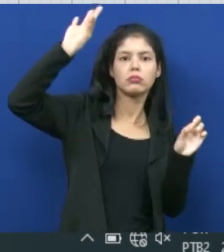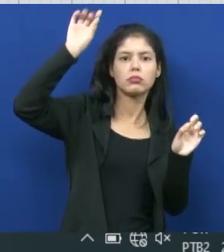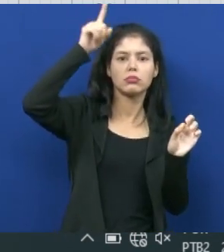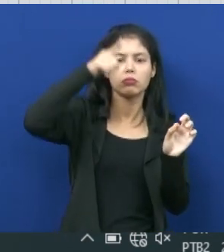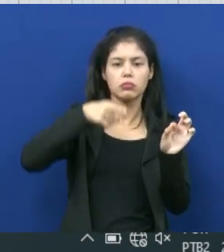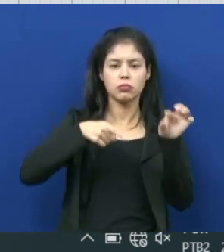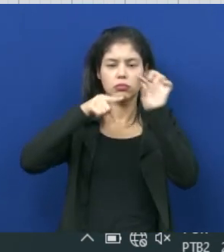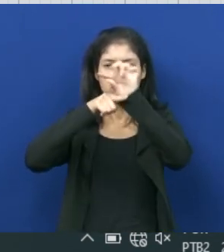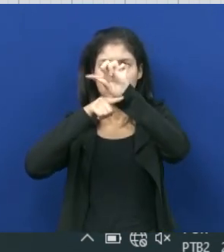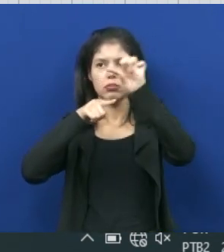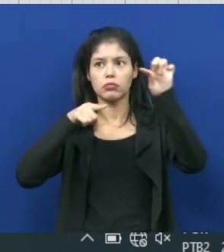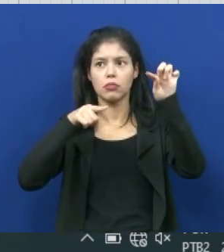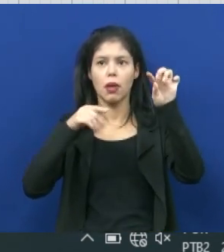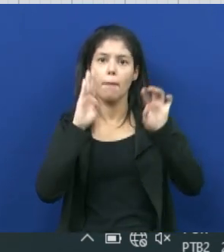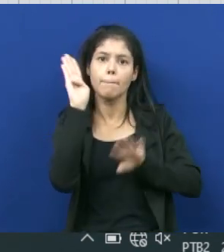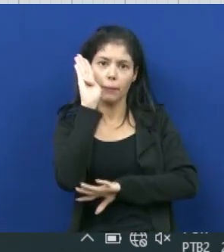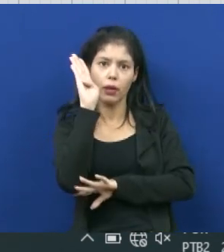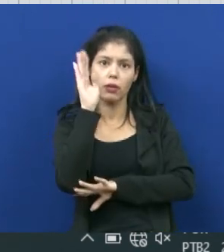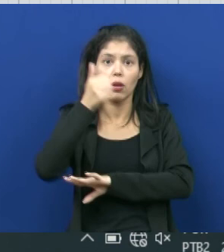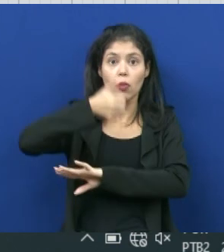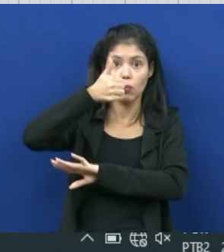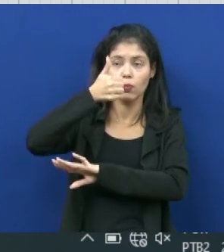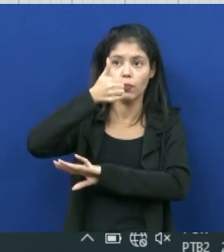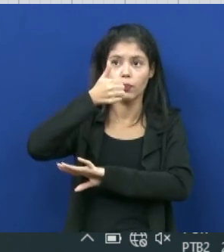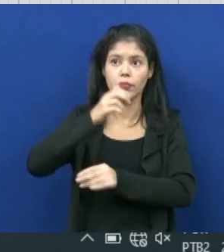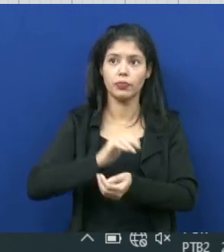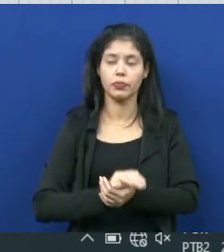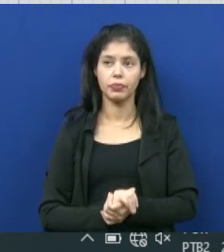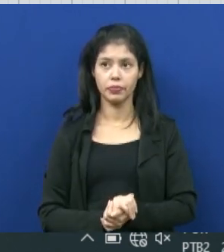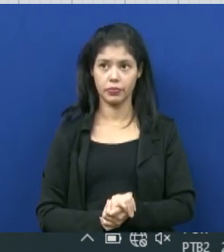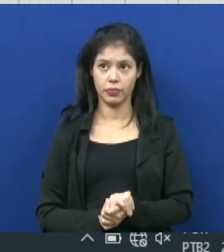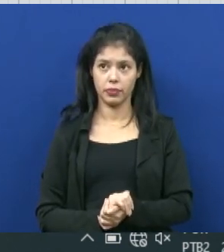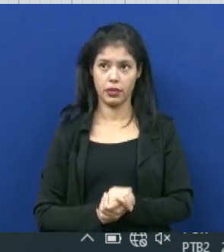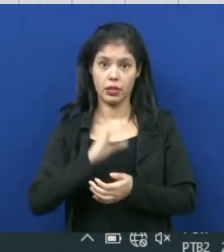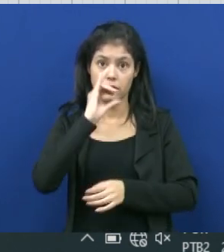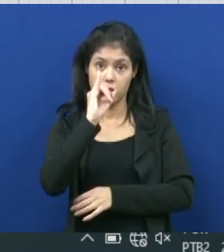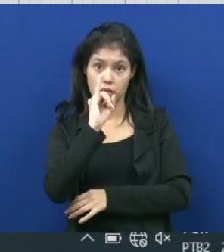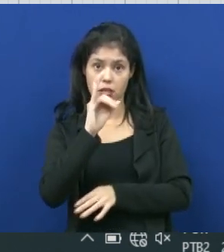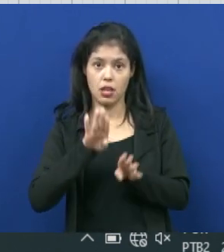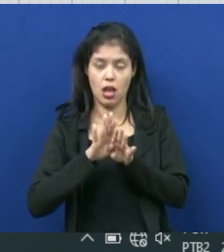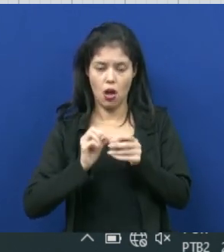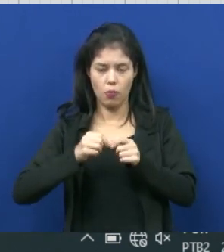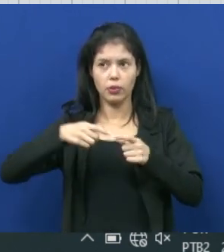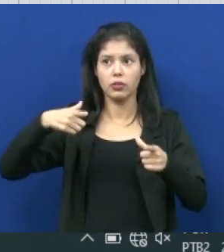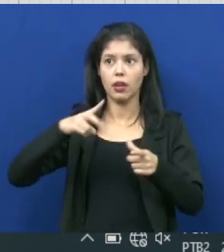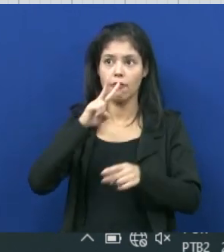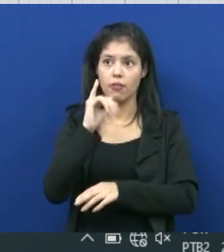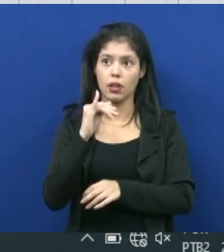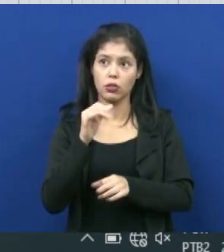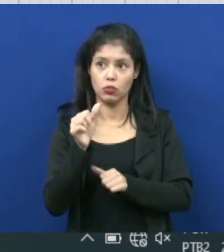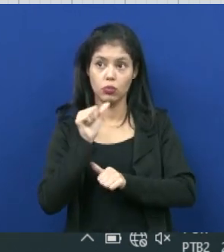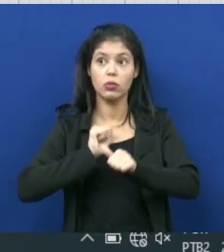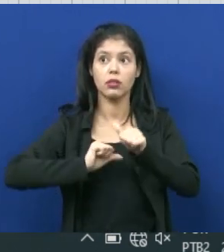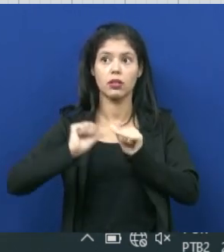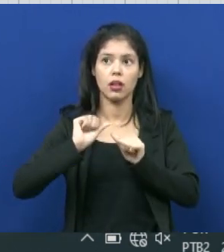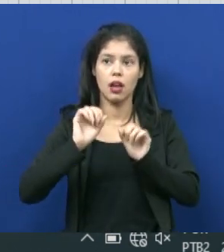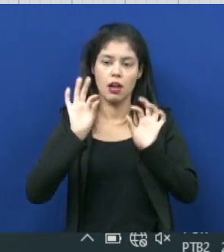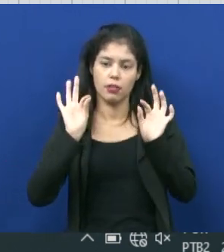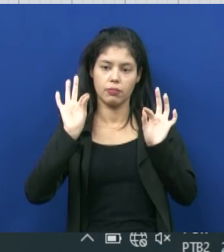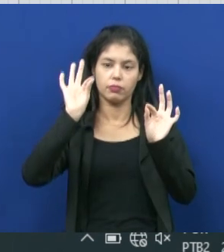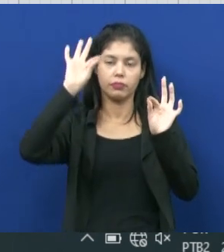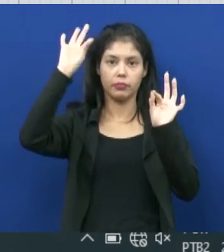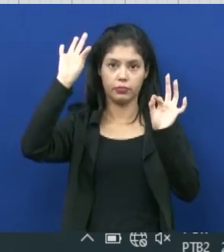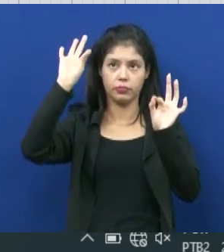caso, o B aqui é 1. Se eu aumentar, vejam que ele vai se deslocar no eixo